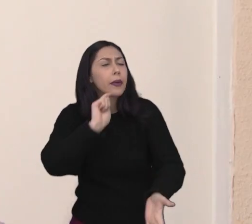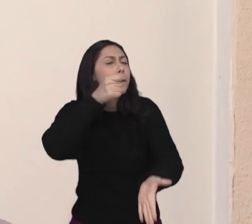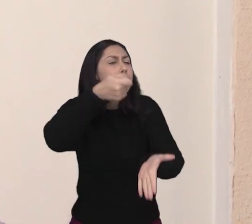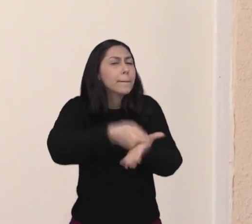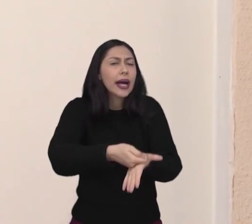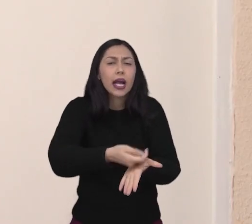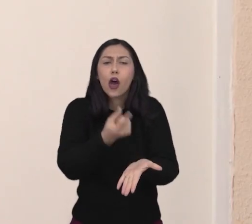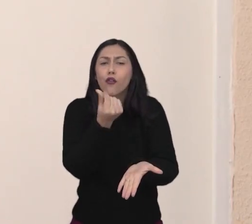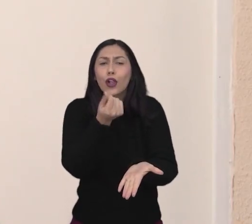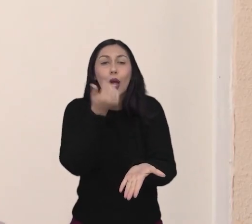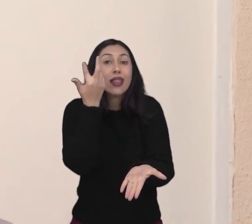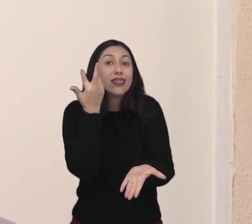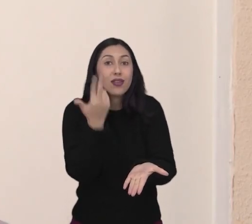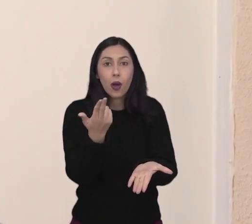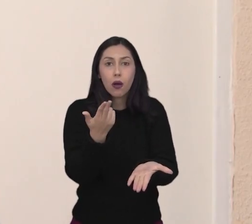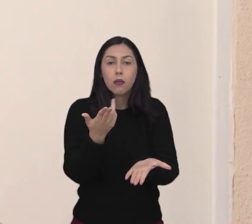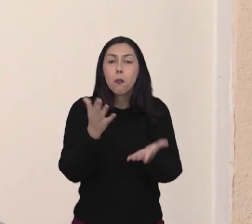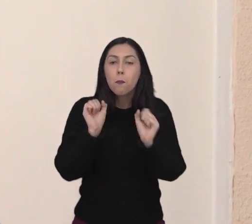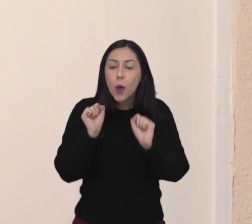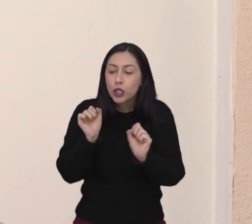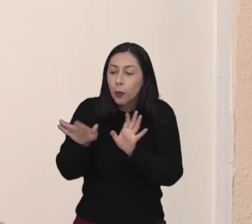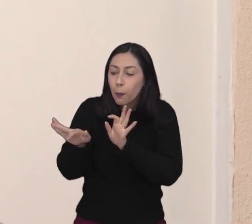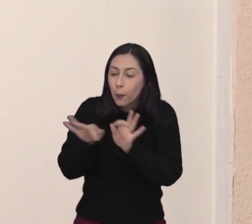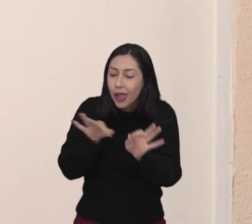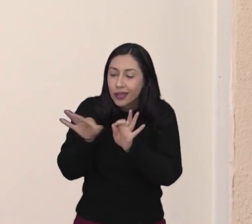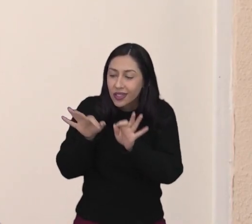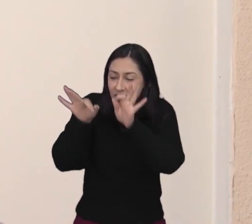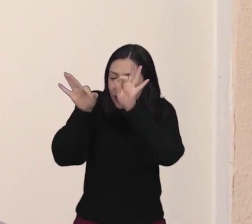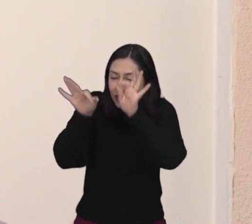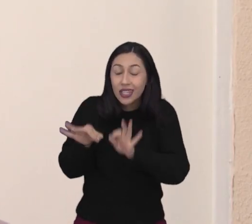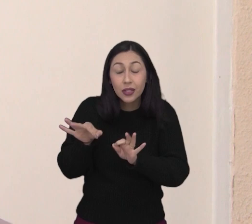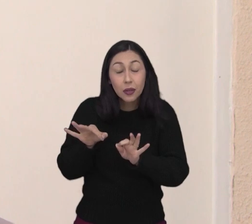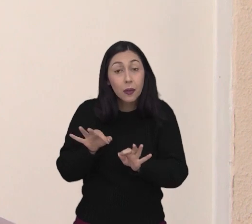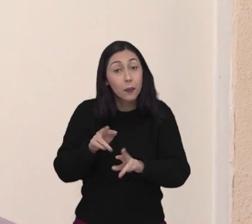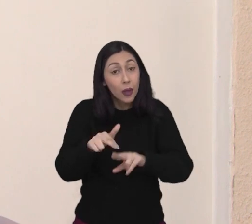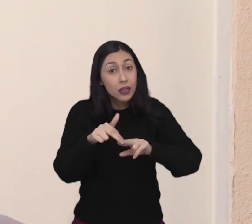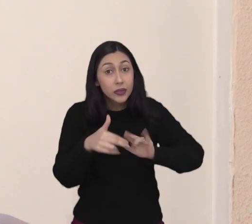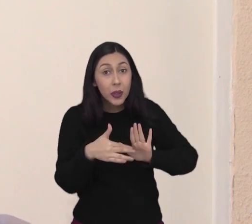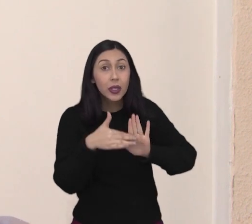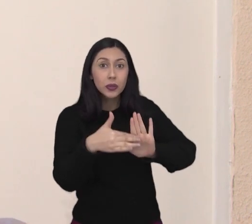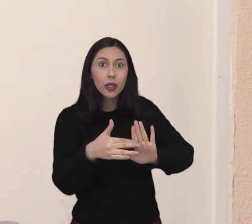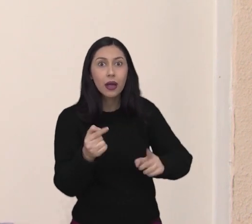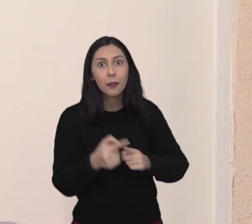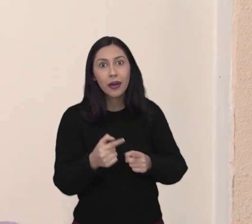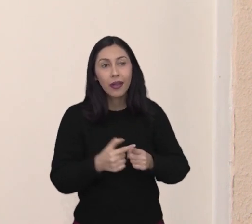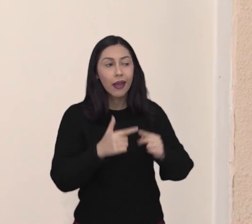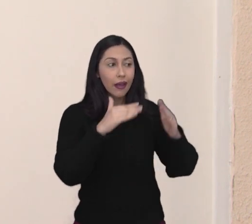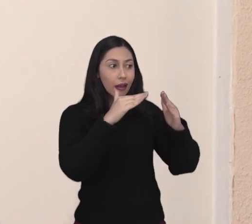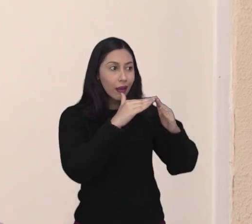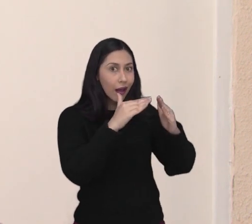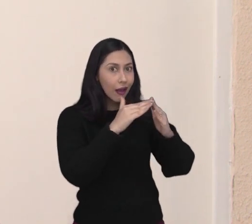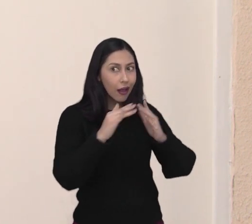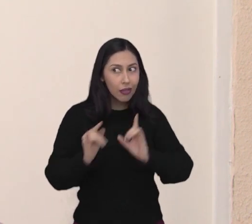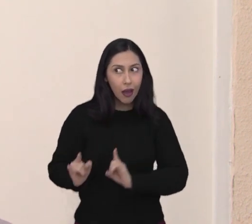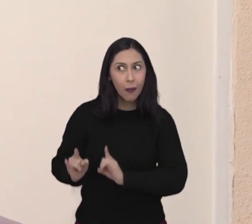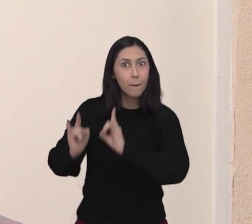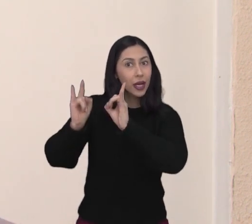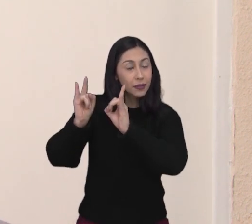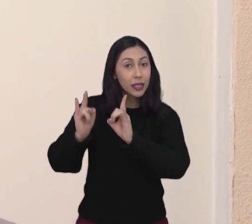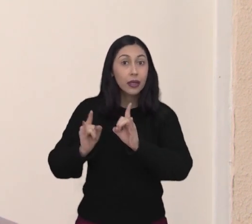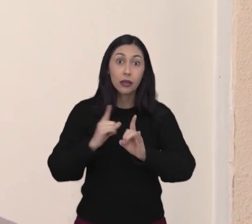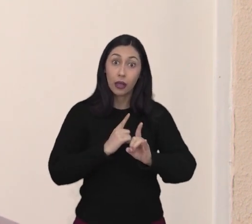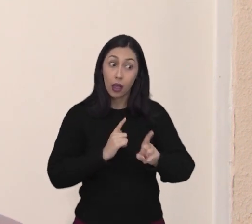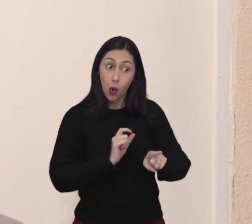né, de água, luz, a pessoa se planeja para um valor X e ela pode contar com aquilo, né? Isso ajuda muito, porque num apartamento,